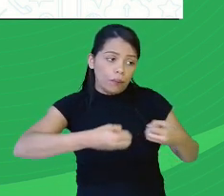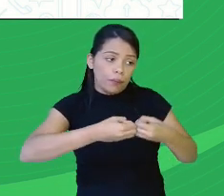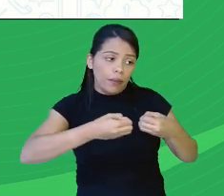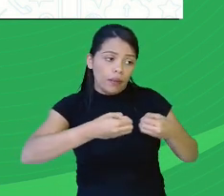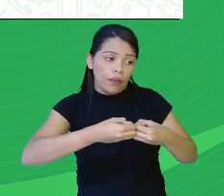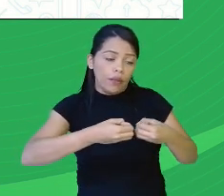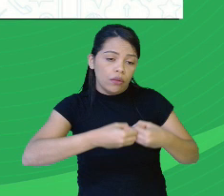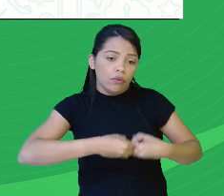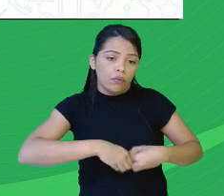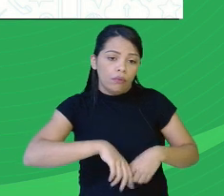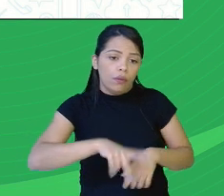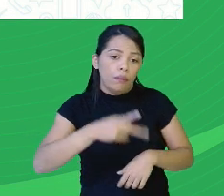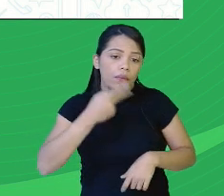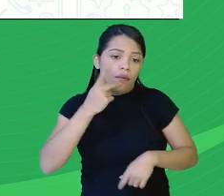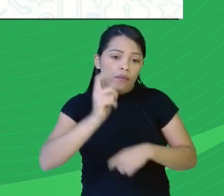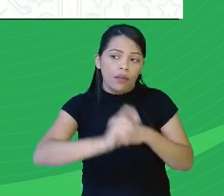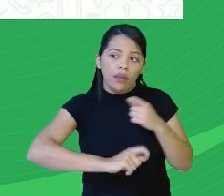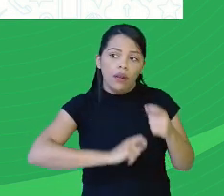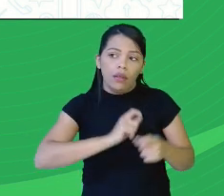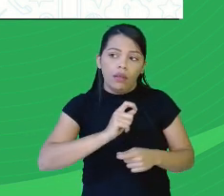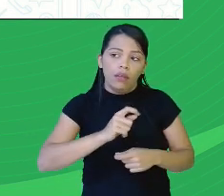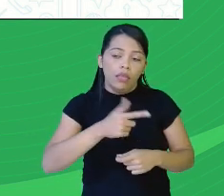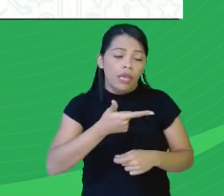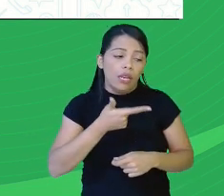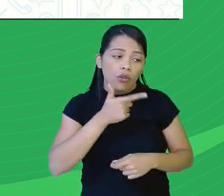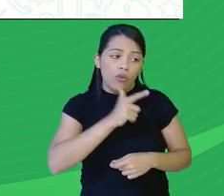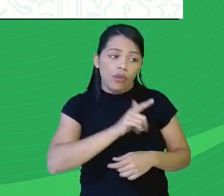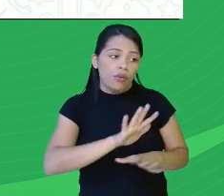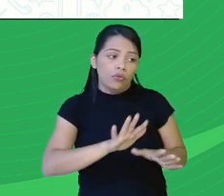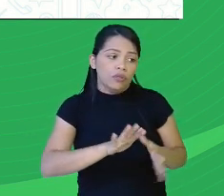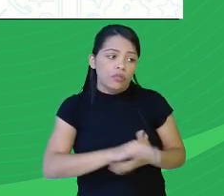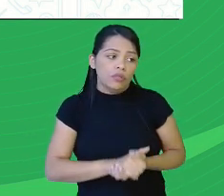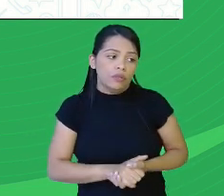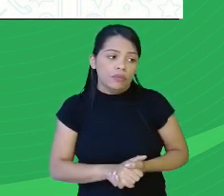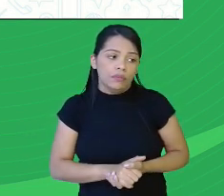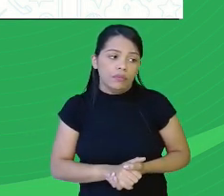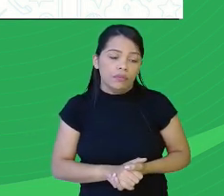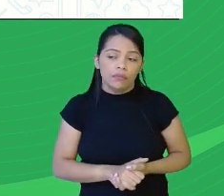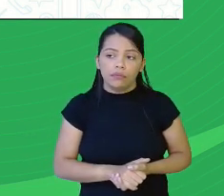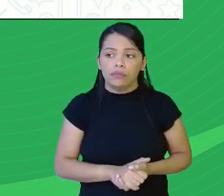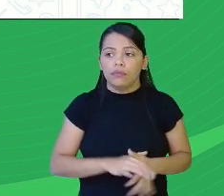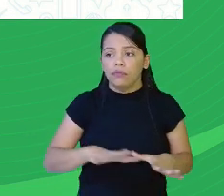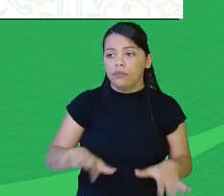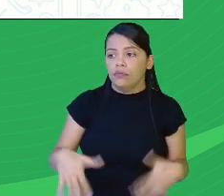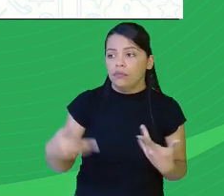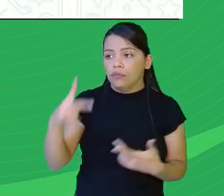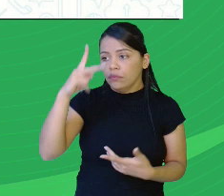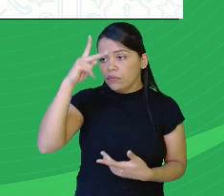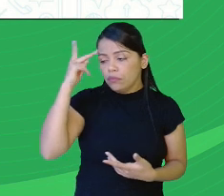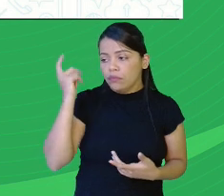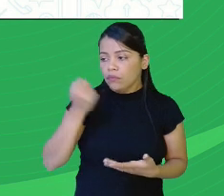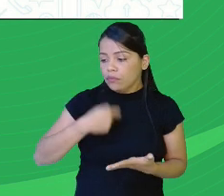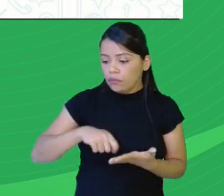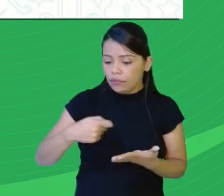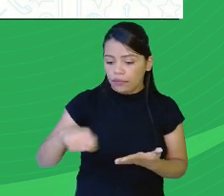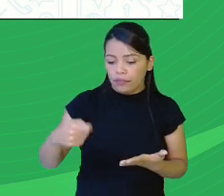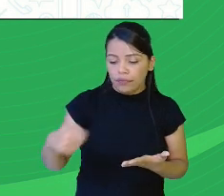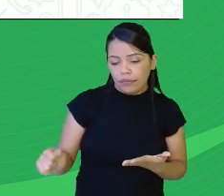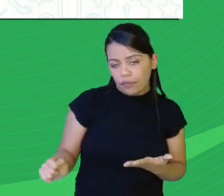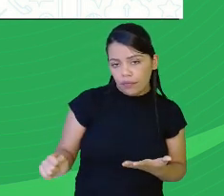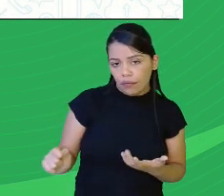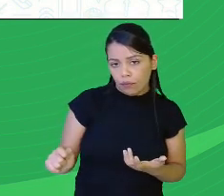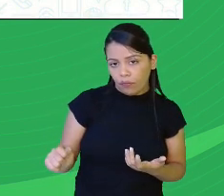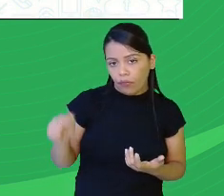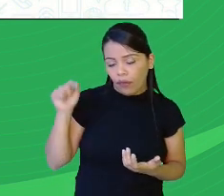redor para lhe dizer que não seria capaz. Quem escreveu essa crônica foi Albert